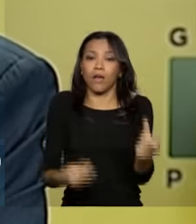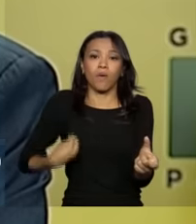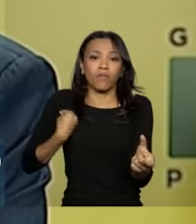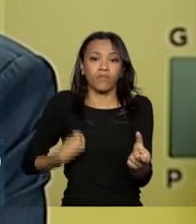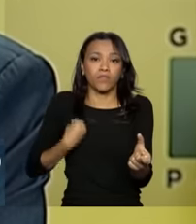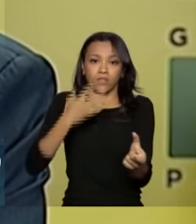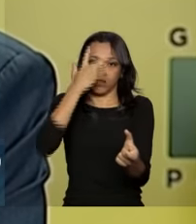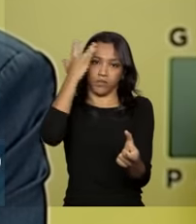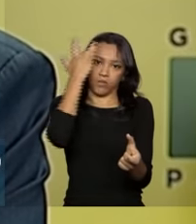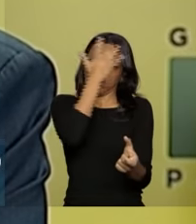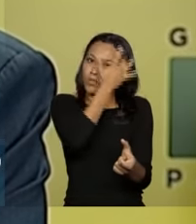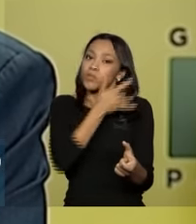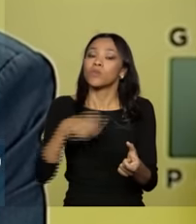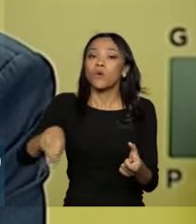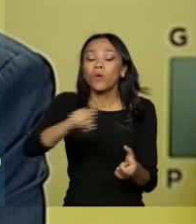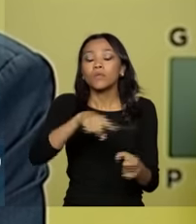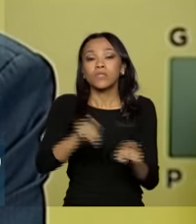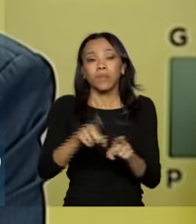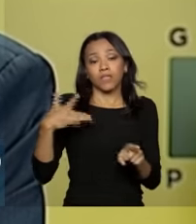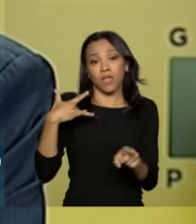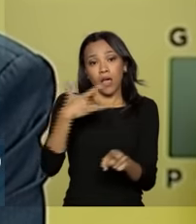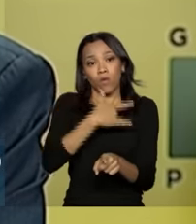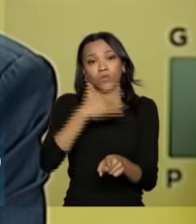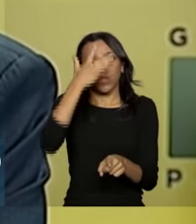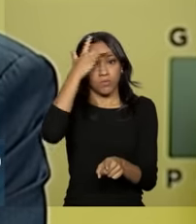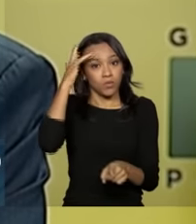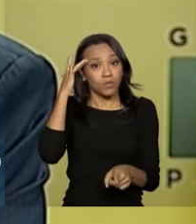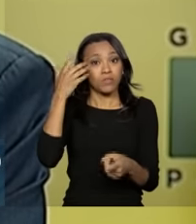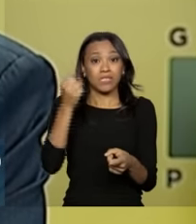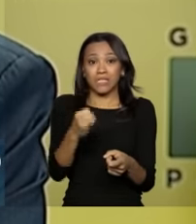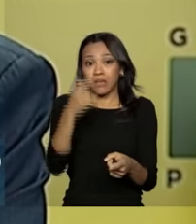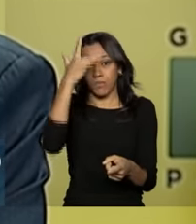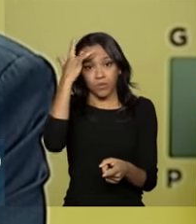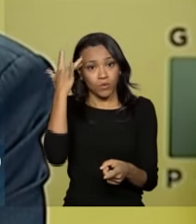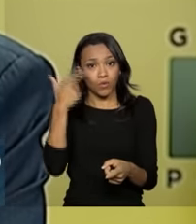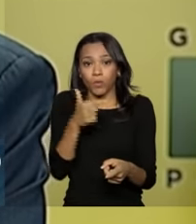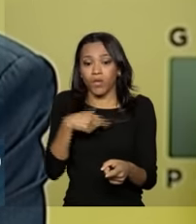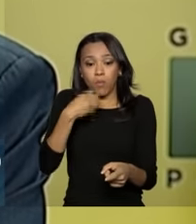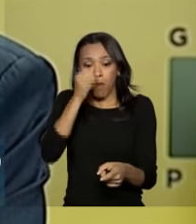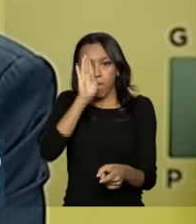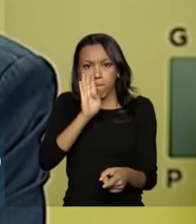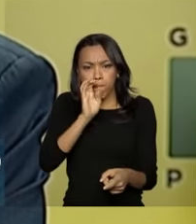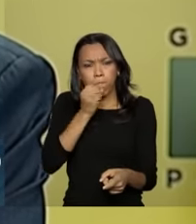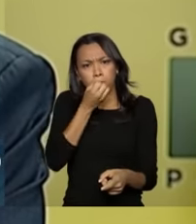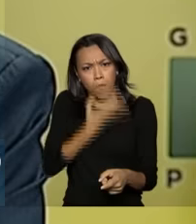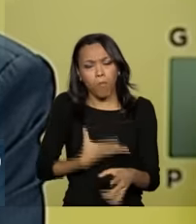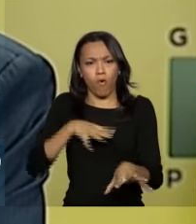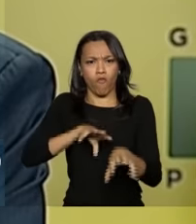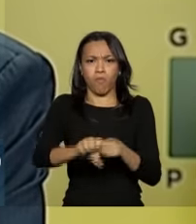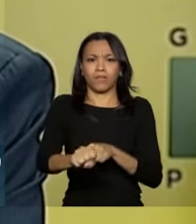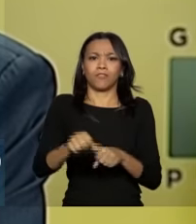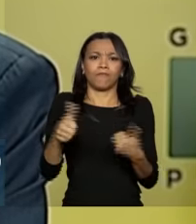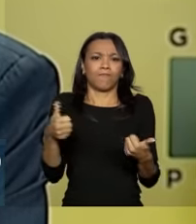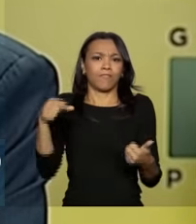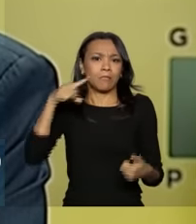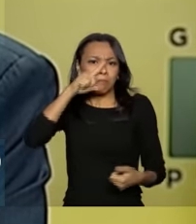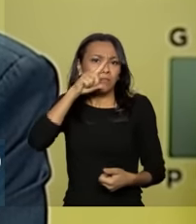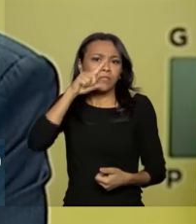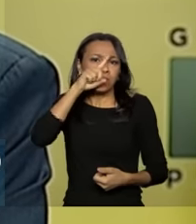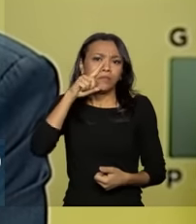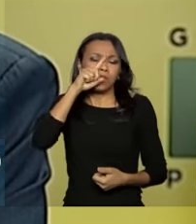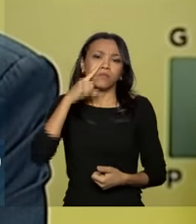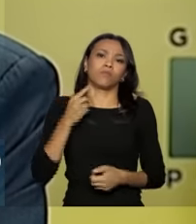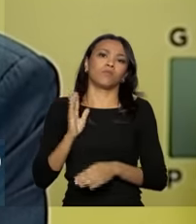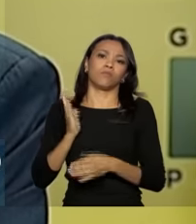das pessoas, que o mal cuidado da medicina mata e limita as pessoas seriamente, nós decidimos